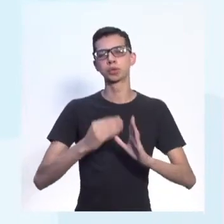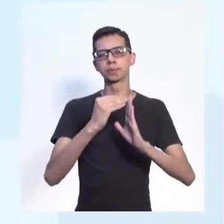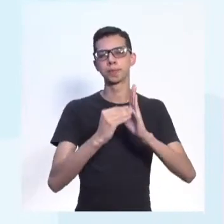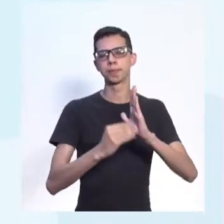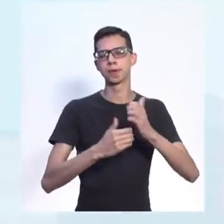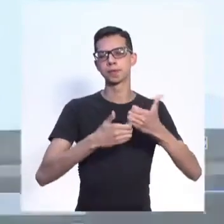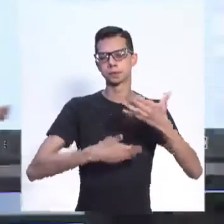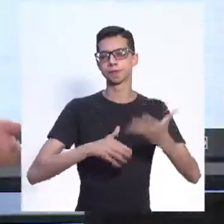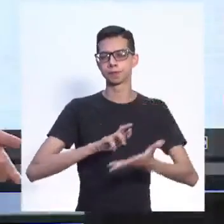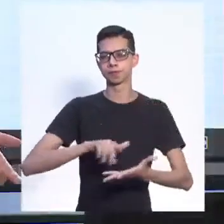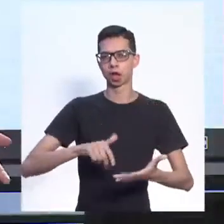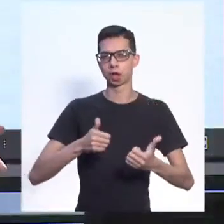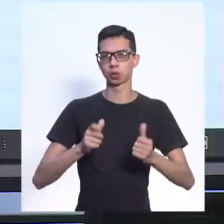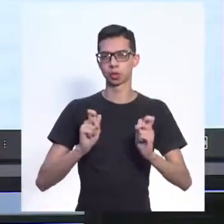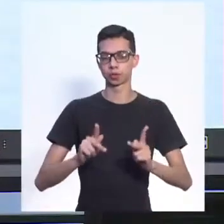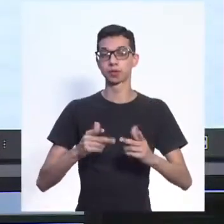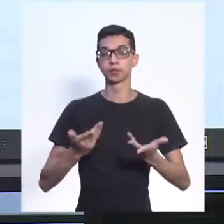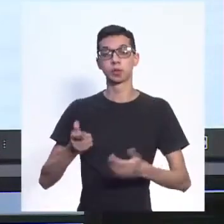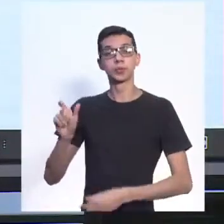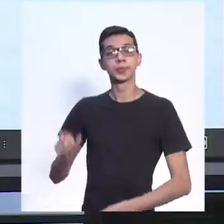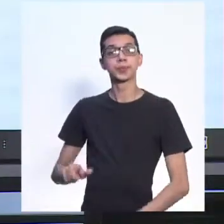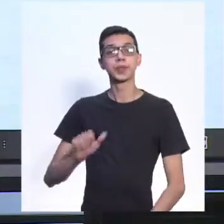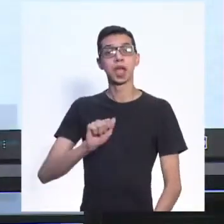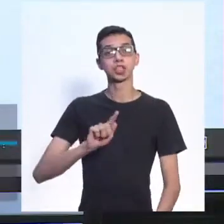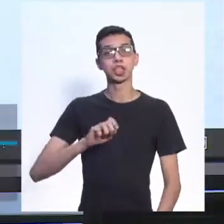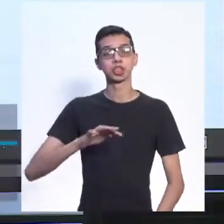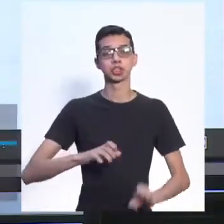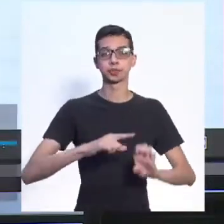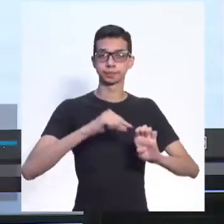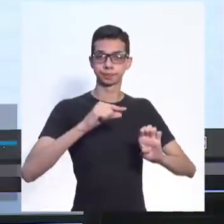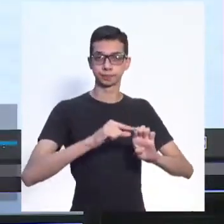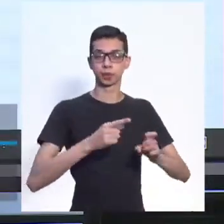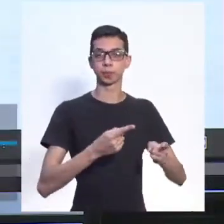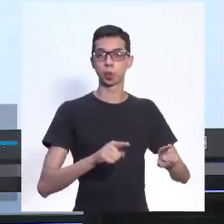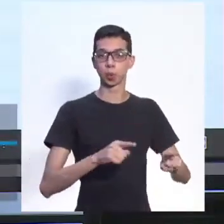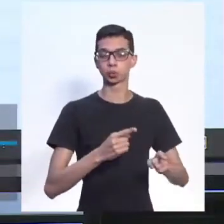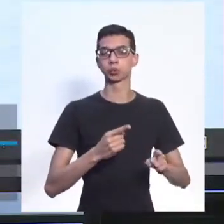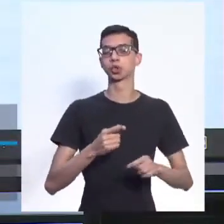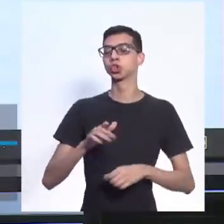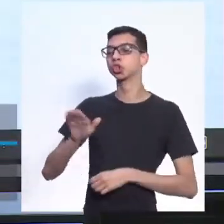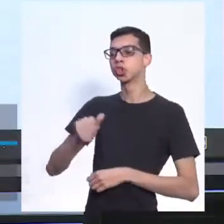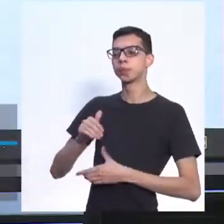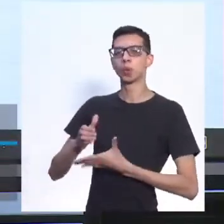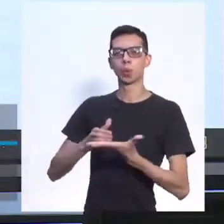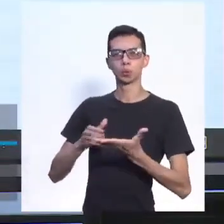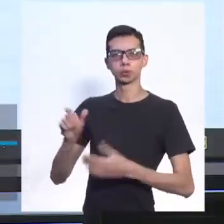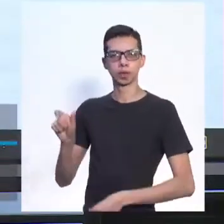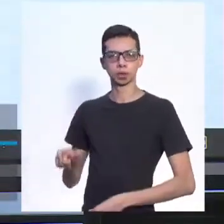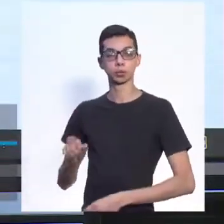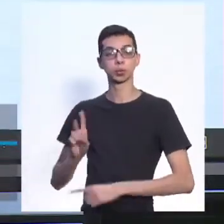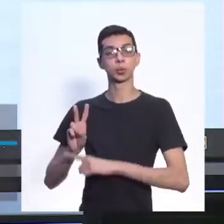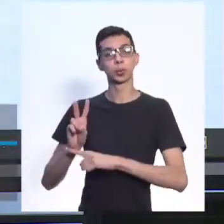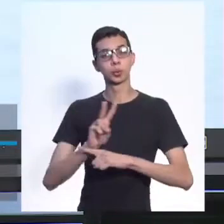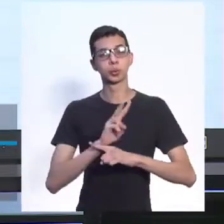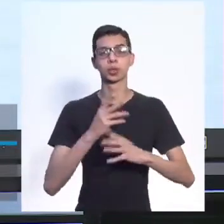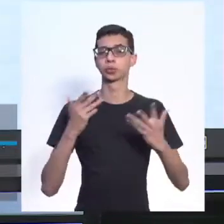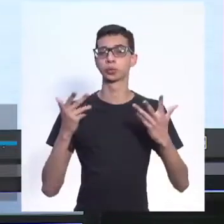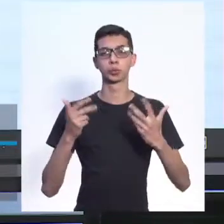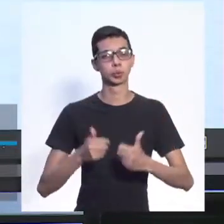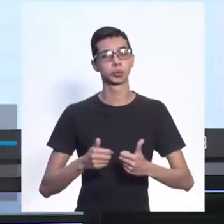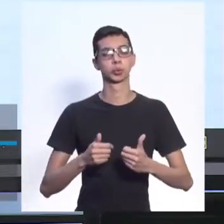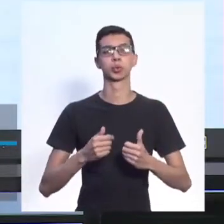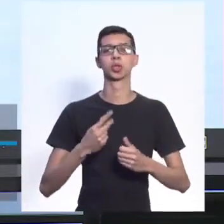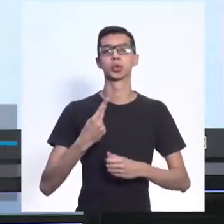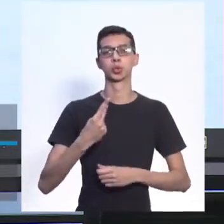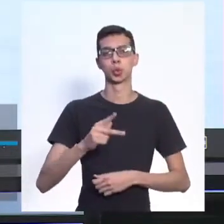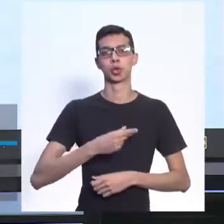Ok? Então, o agente geralmente ele é contratado pelo músico para que ele cuide de toda essa parte burocrática da sua carreira. Inclusive, o